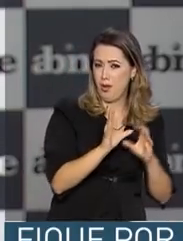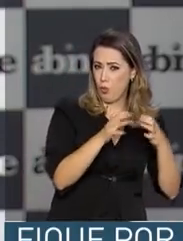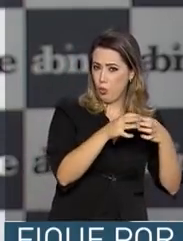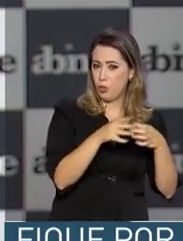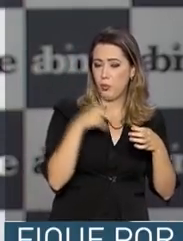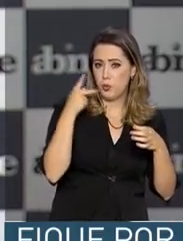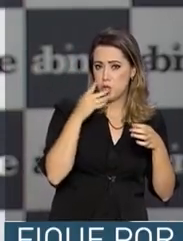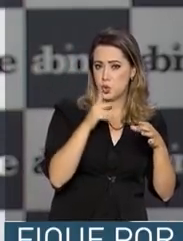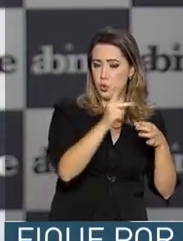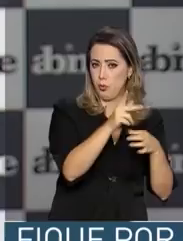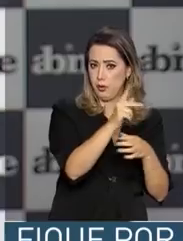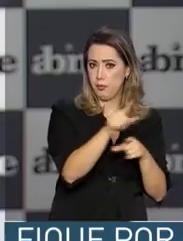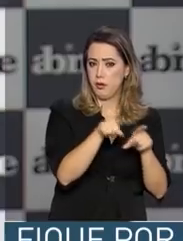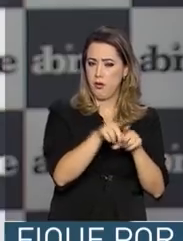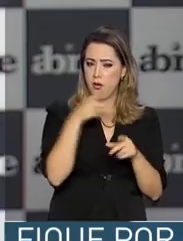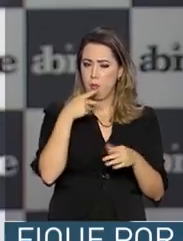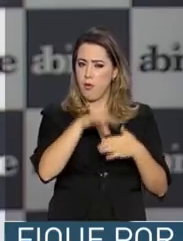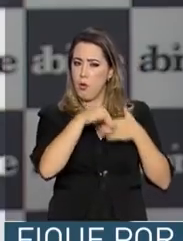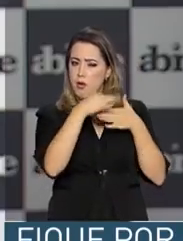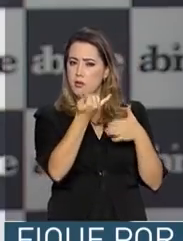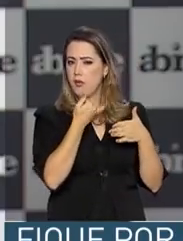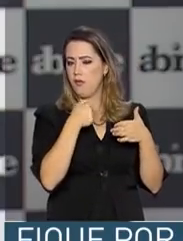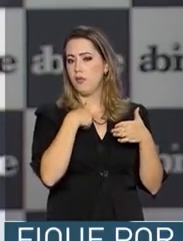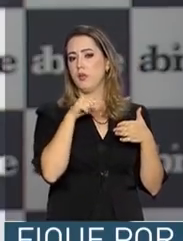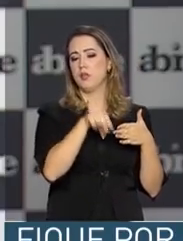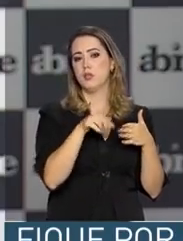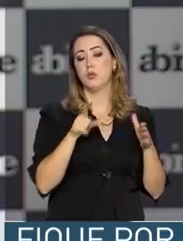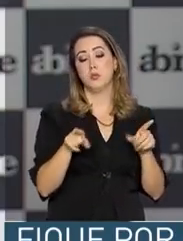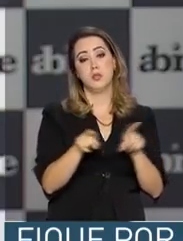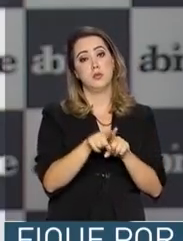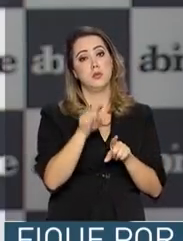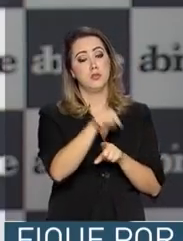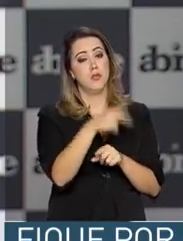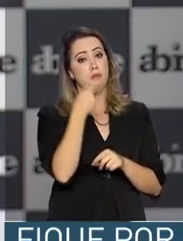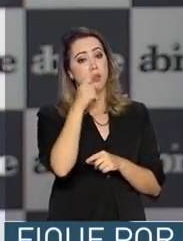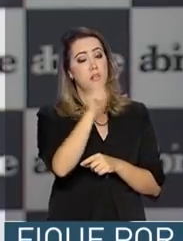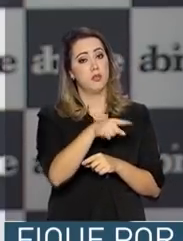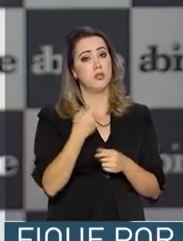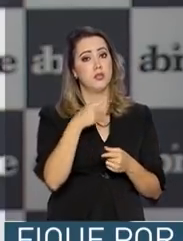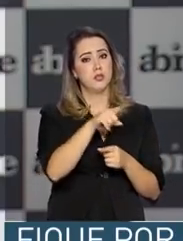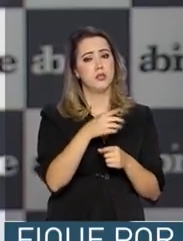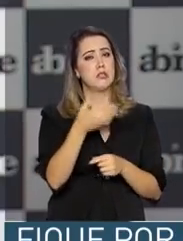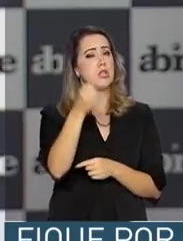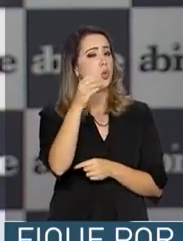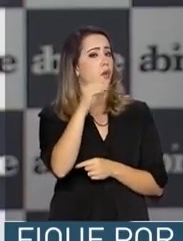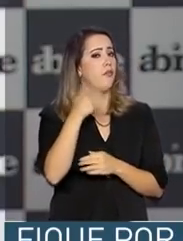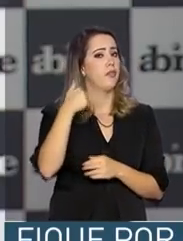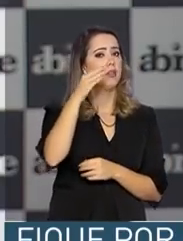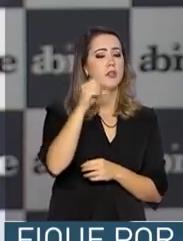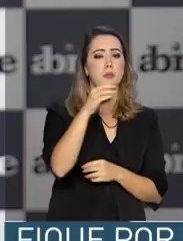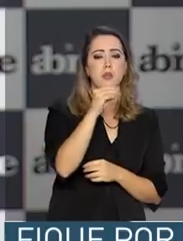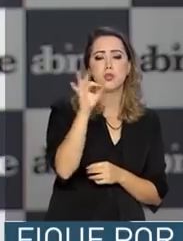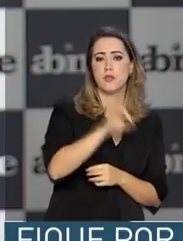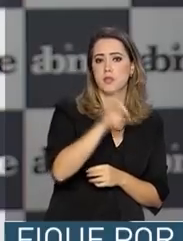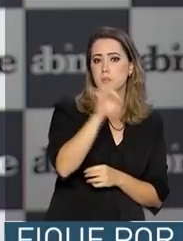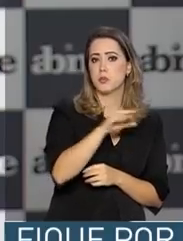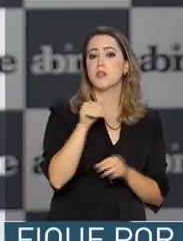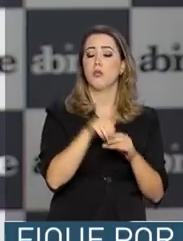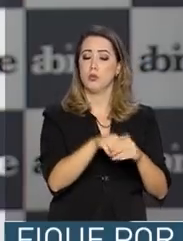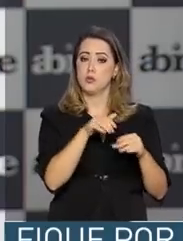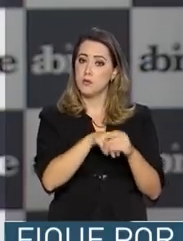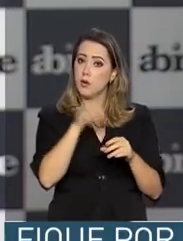exemplo, me diz o líder Arthur Lira, o presidente Ciro Nogueira, me dizem que lá vem de 90% a mais 90% dos votos, não